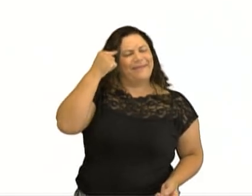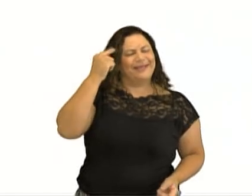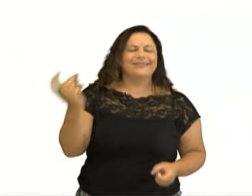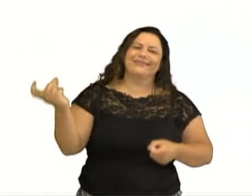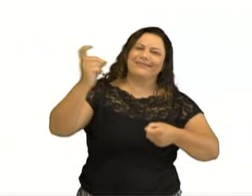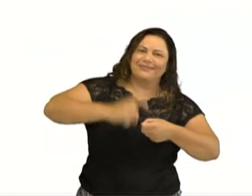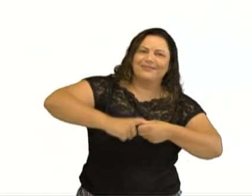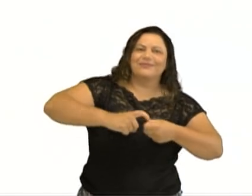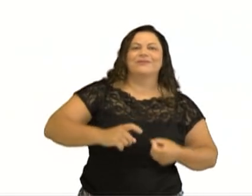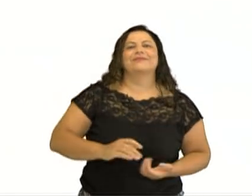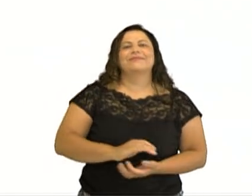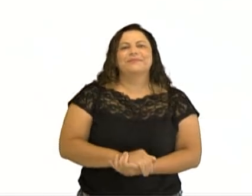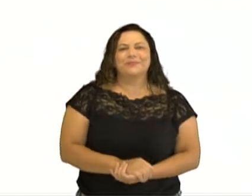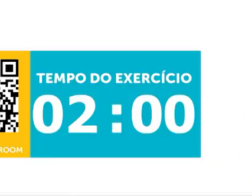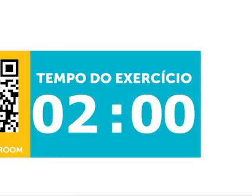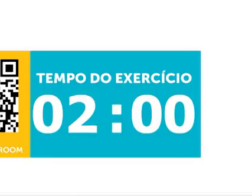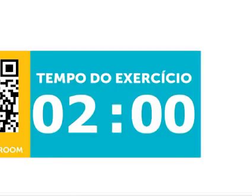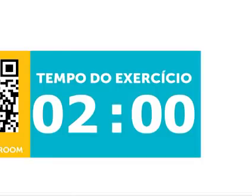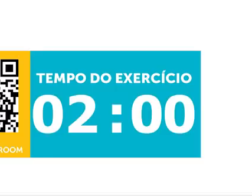volta.